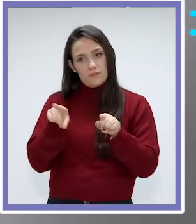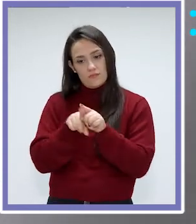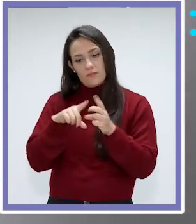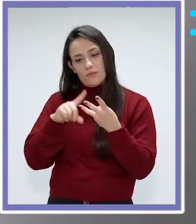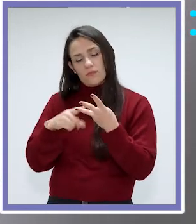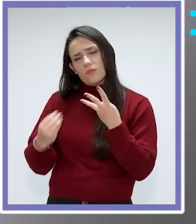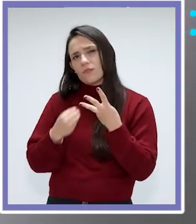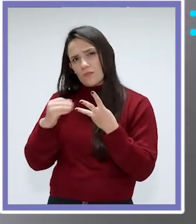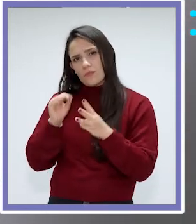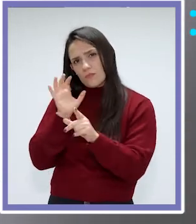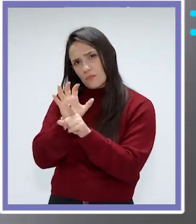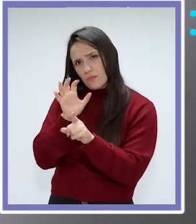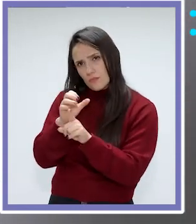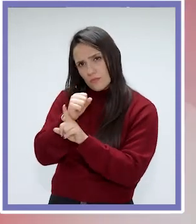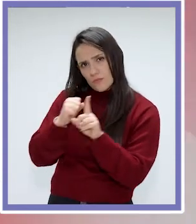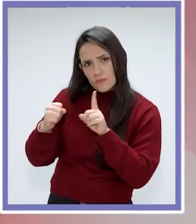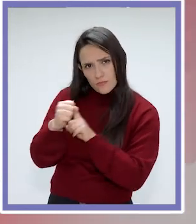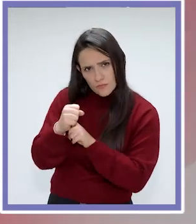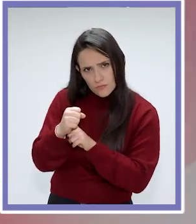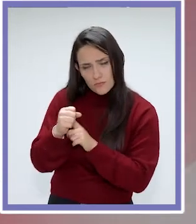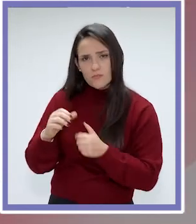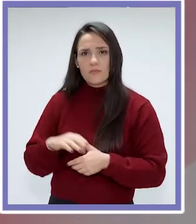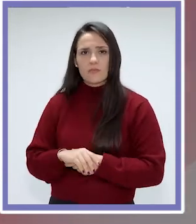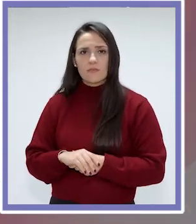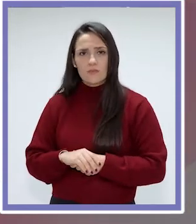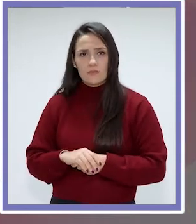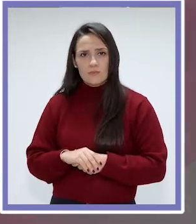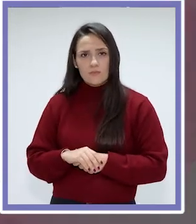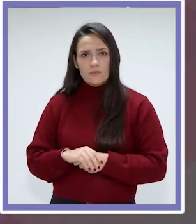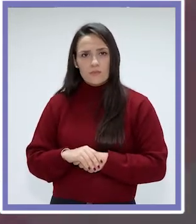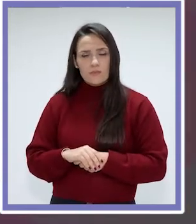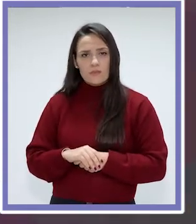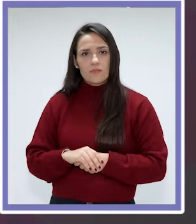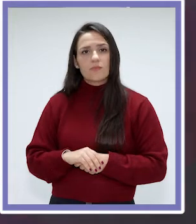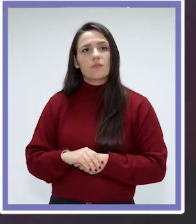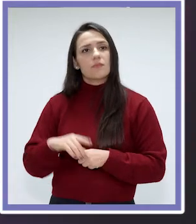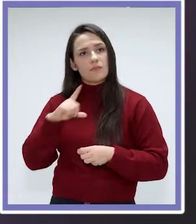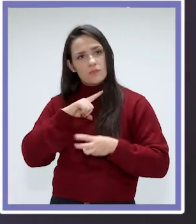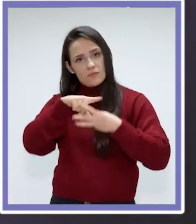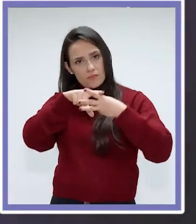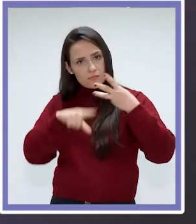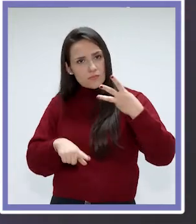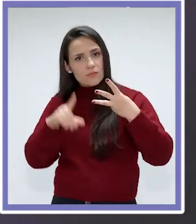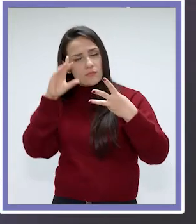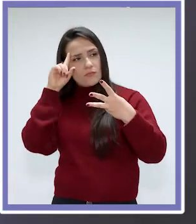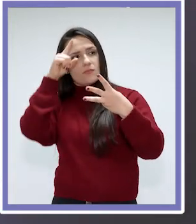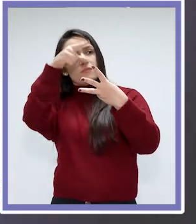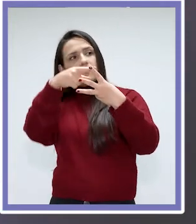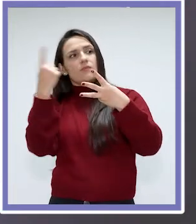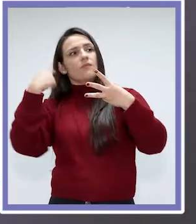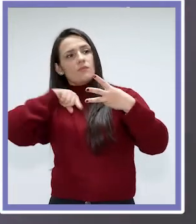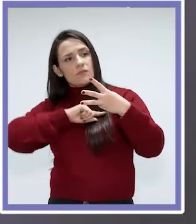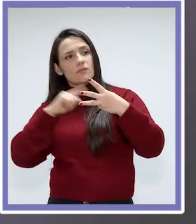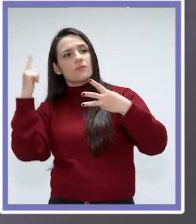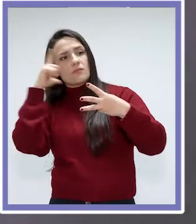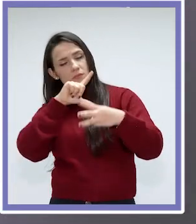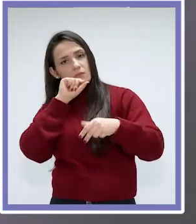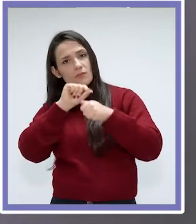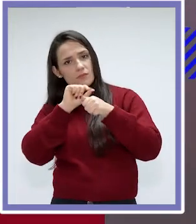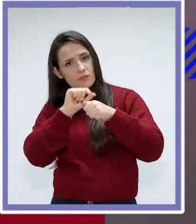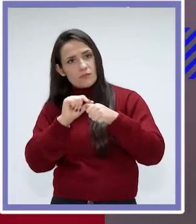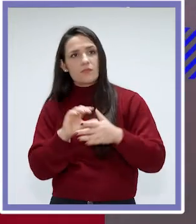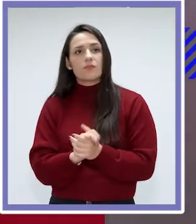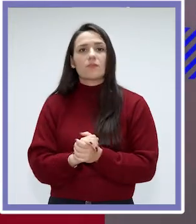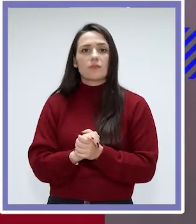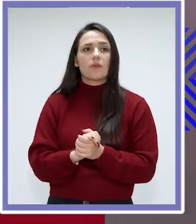que é impacto social. Então, esse era o primeiro grupo, e aí nós criamos para cada grupo 3 objetivos específicos que nós fomos entregando durante o